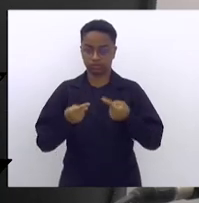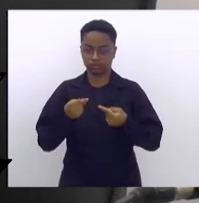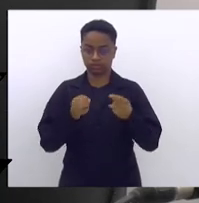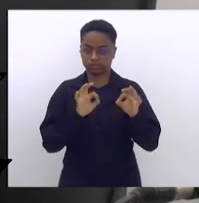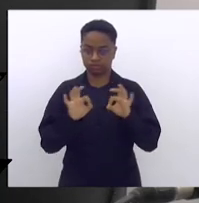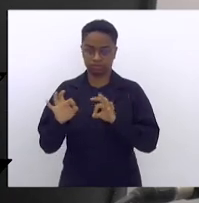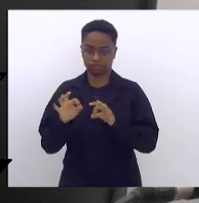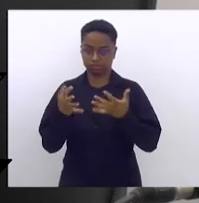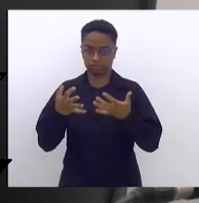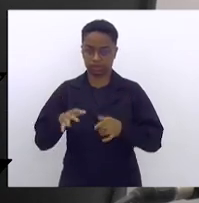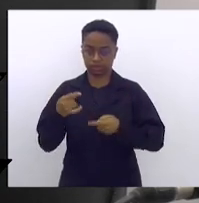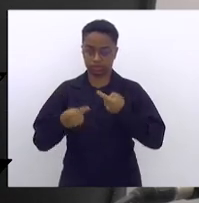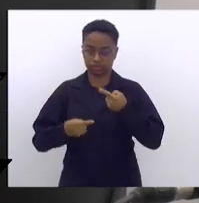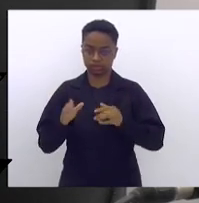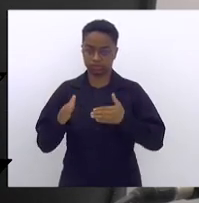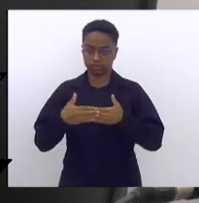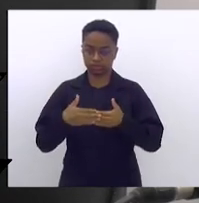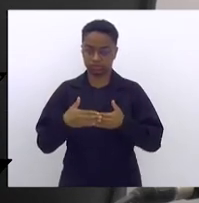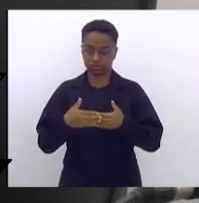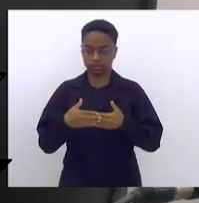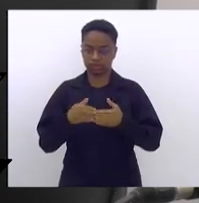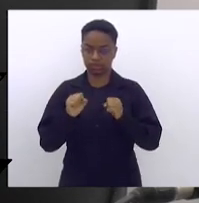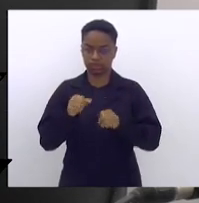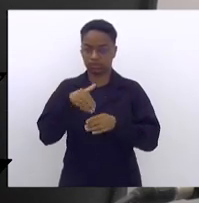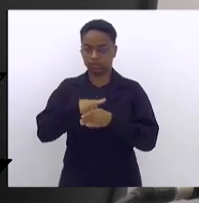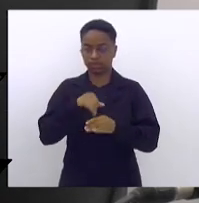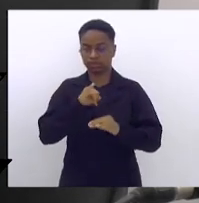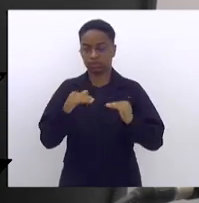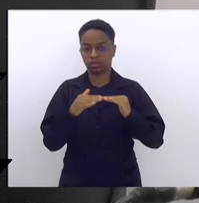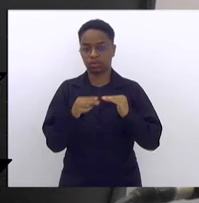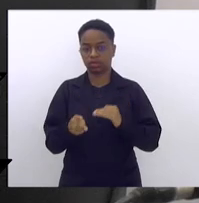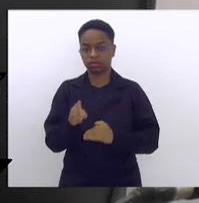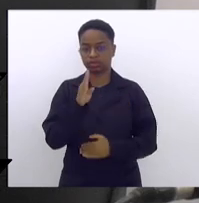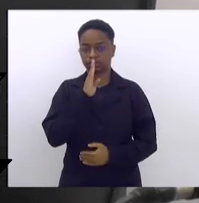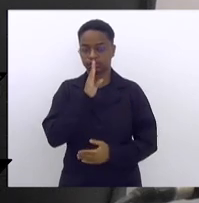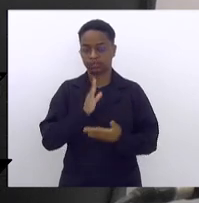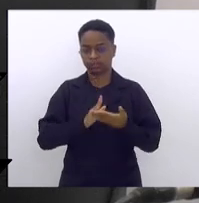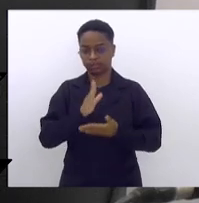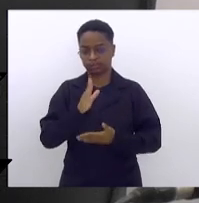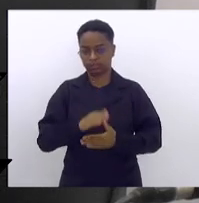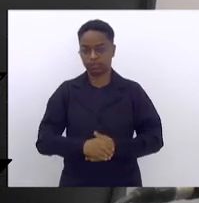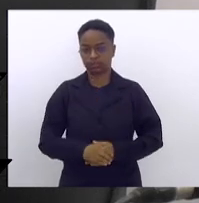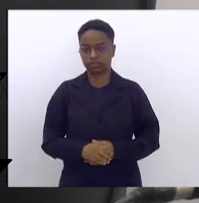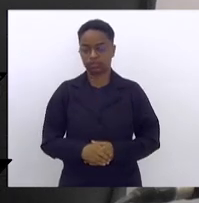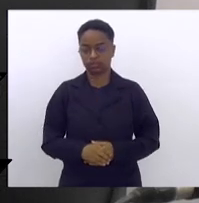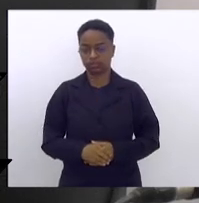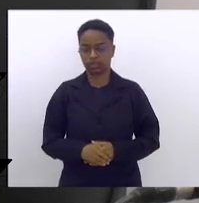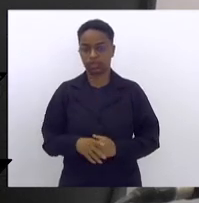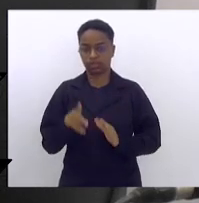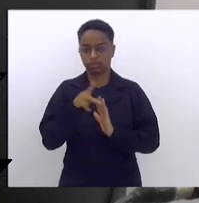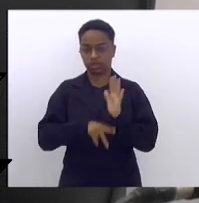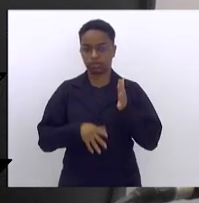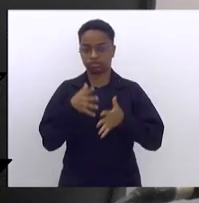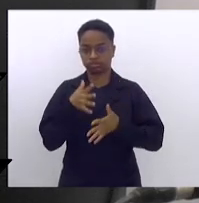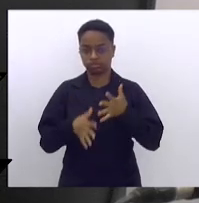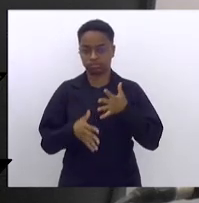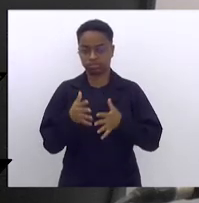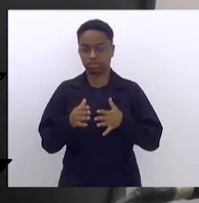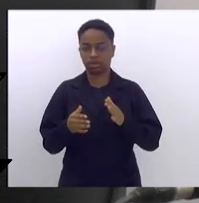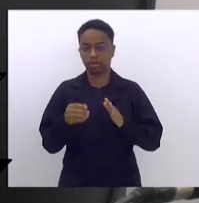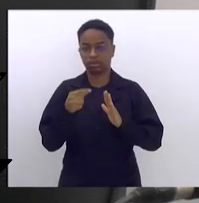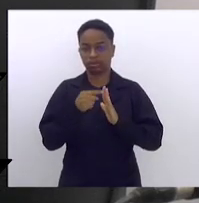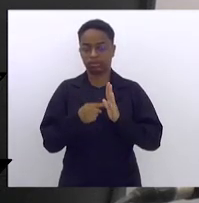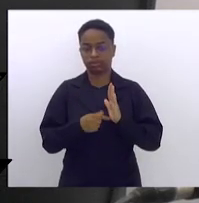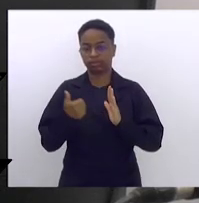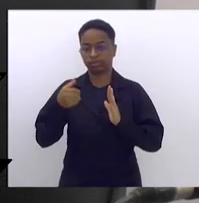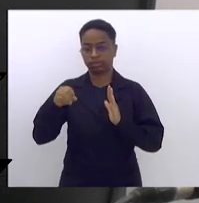não havendo quem queira discutir, encerrada a discussão, em votação, se os que aprovam permaneçam como estão, aprovado, o projeto foi prejudicado. 10 da pauta, o